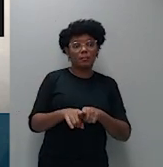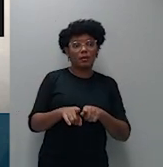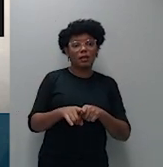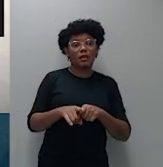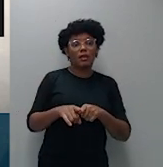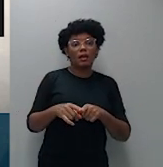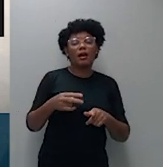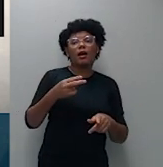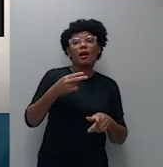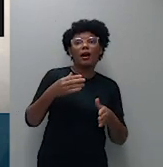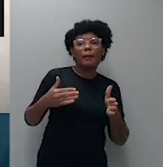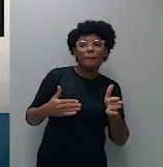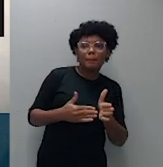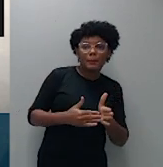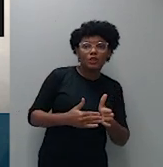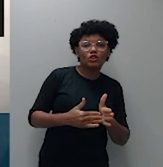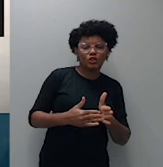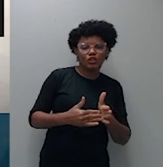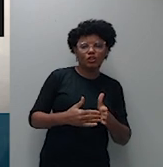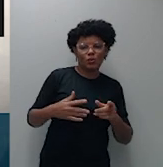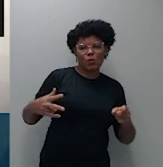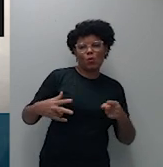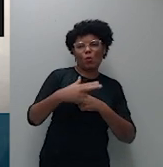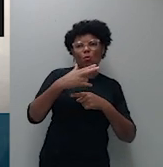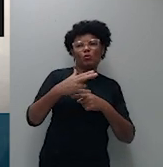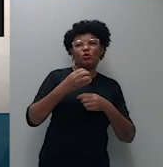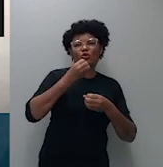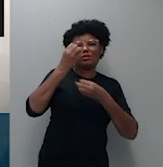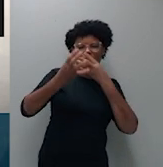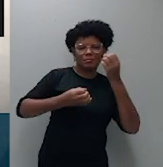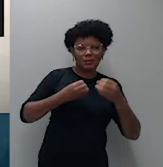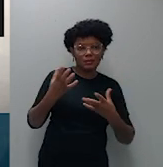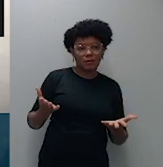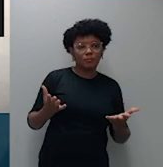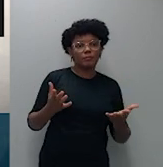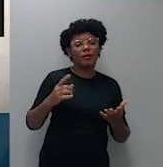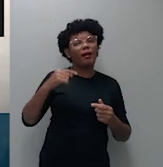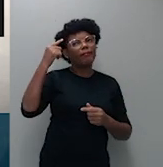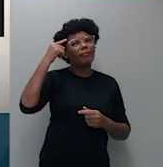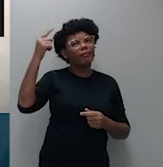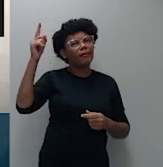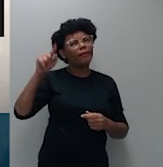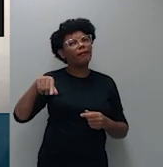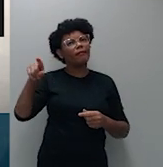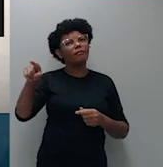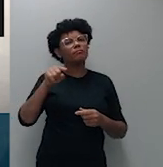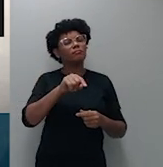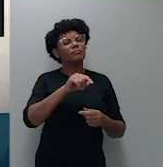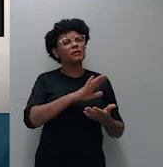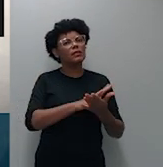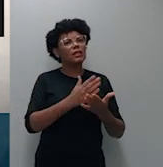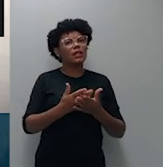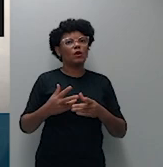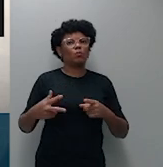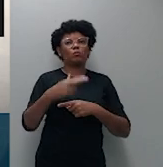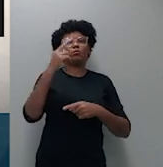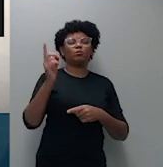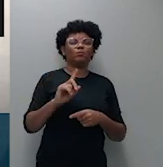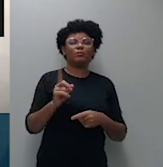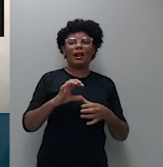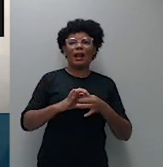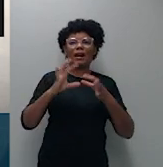censura Ou seja a ideia preconizada pelo dispositivo é não cercear a livre manifestação